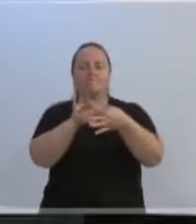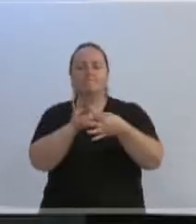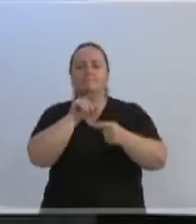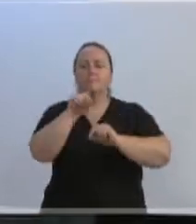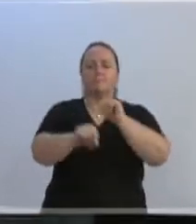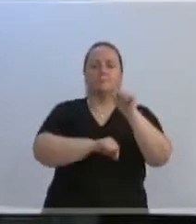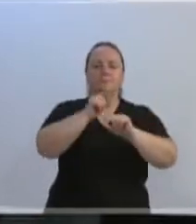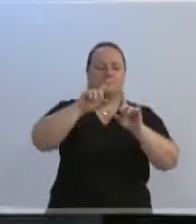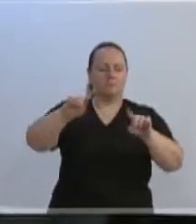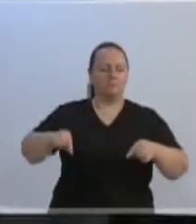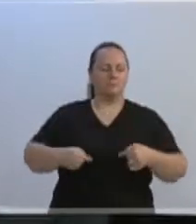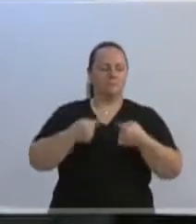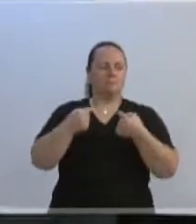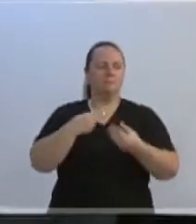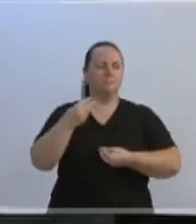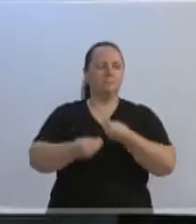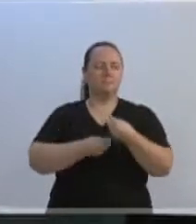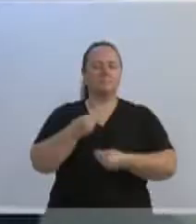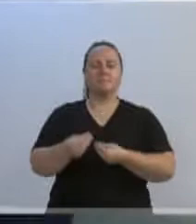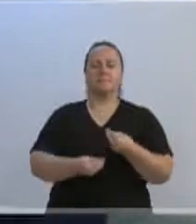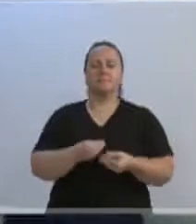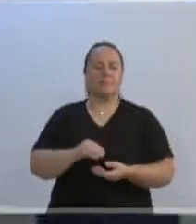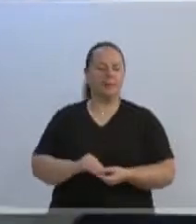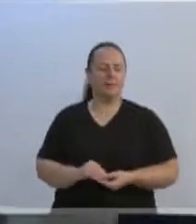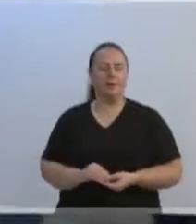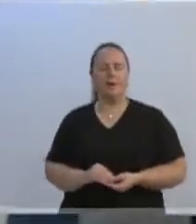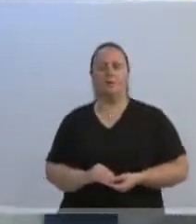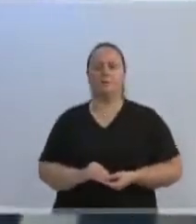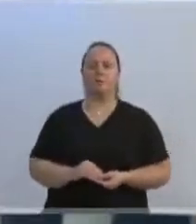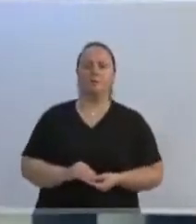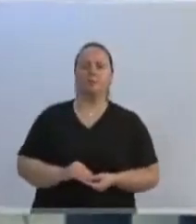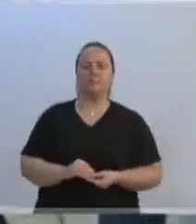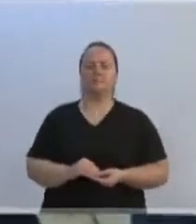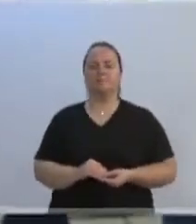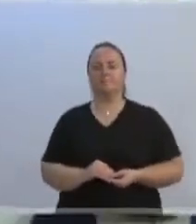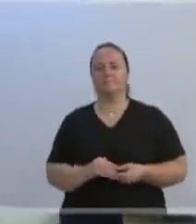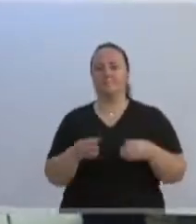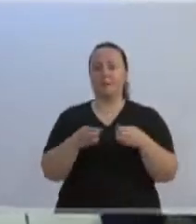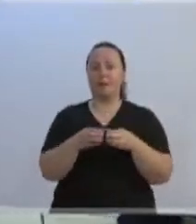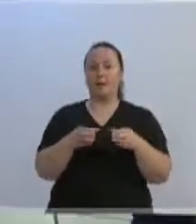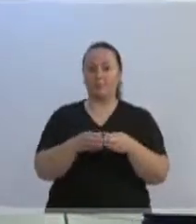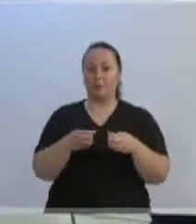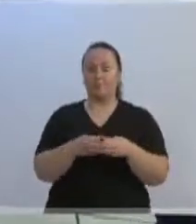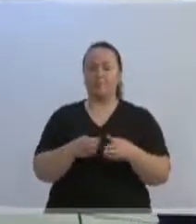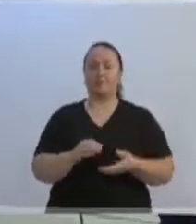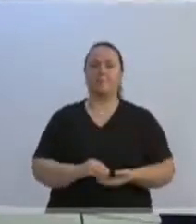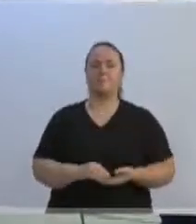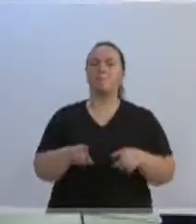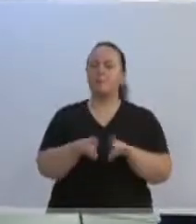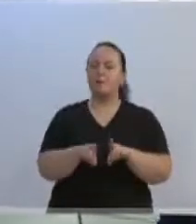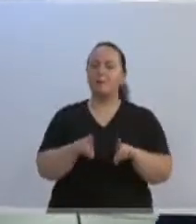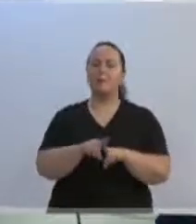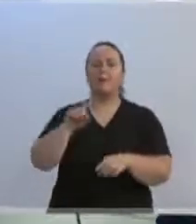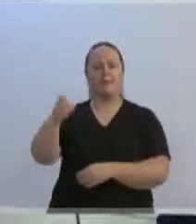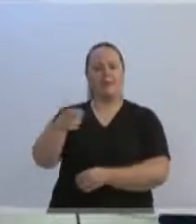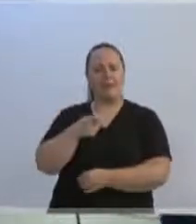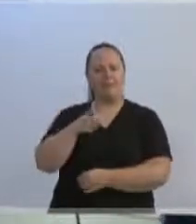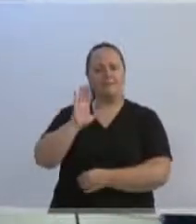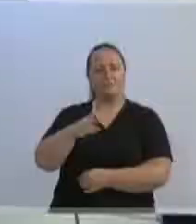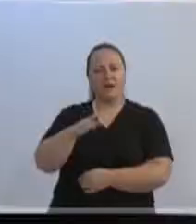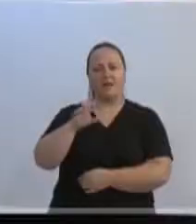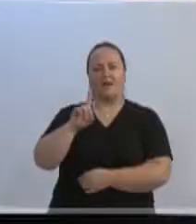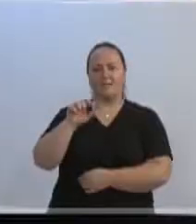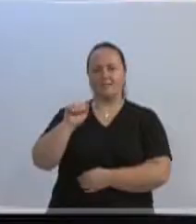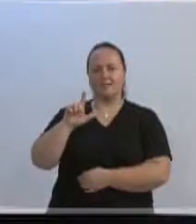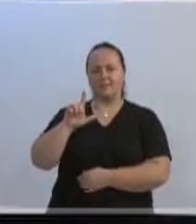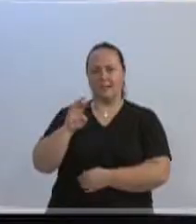aos desafios enfrentados lá pelo grêmio e tomar vazio estava presente também o ex prefeito daltro dos reis secretário